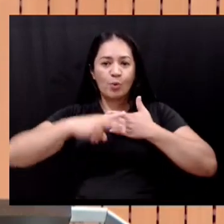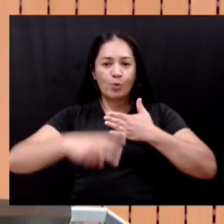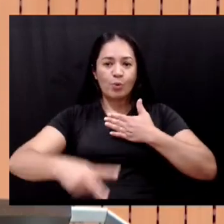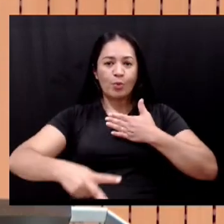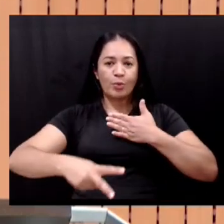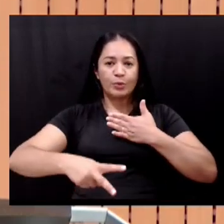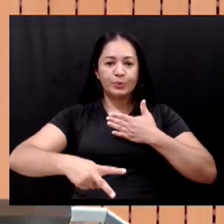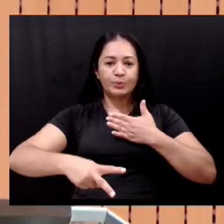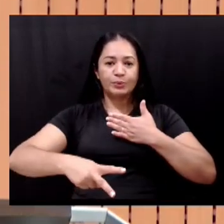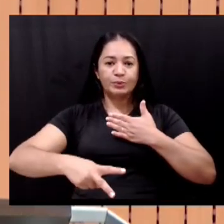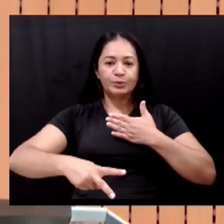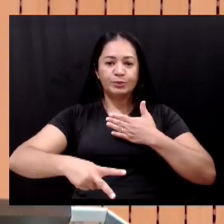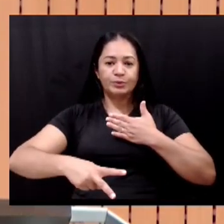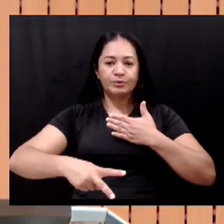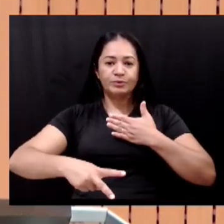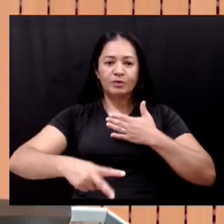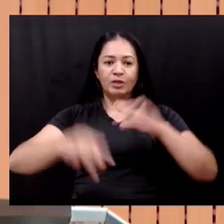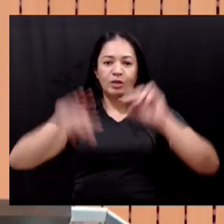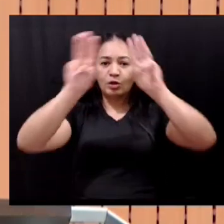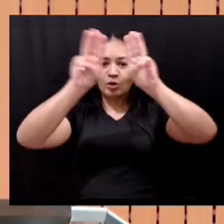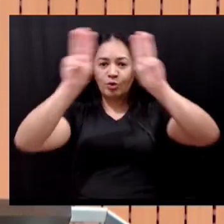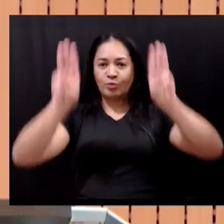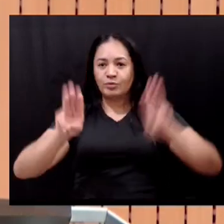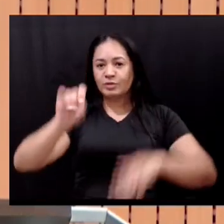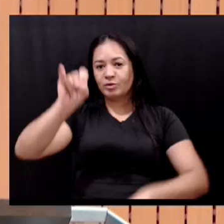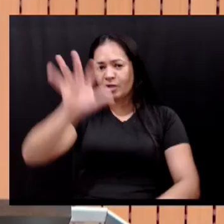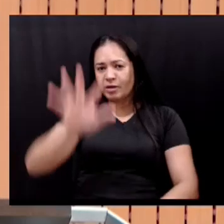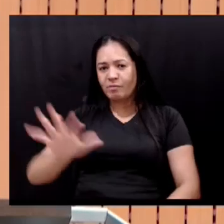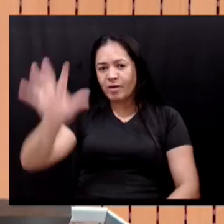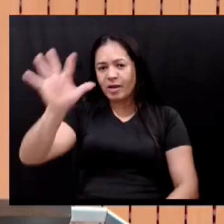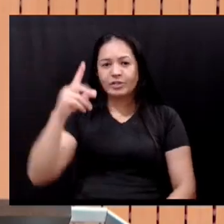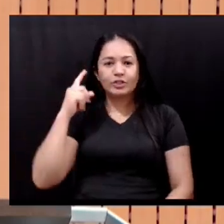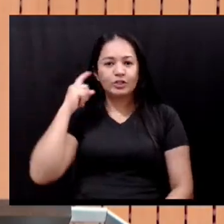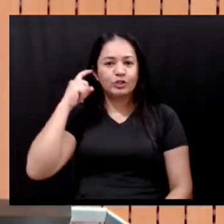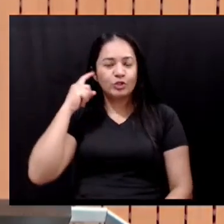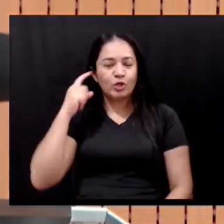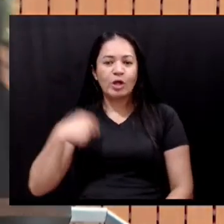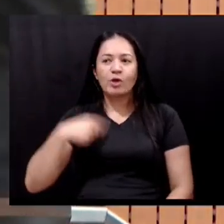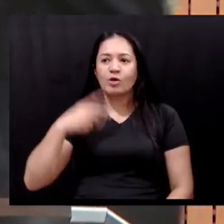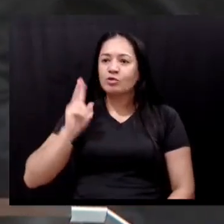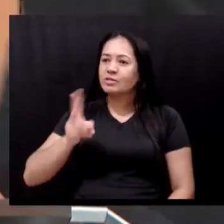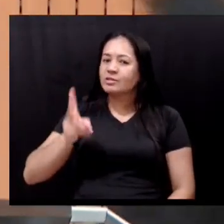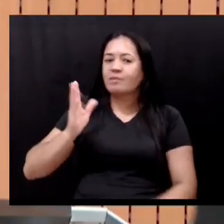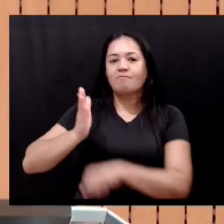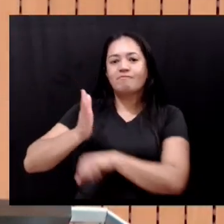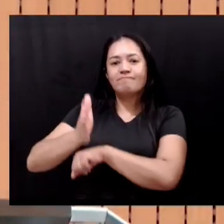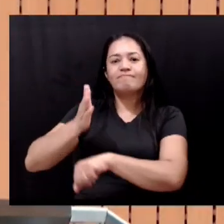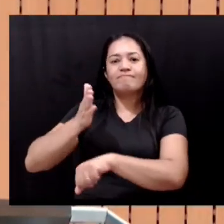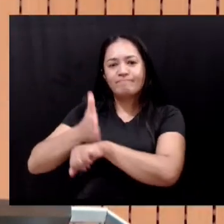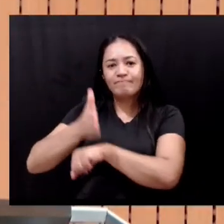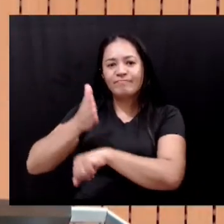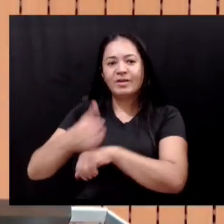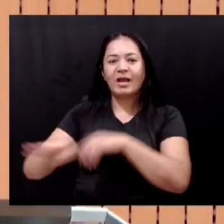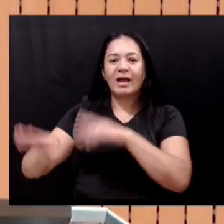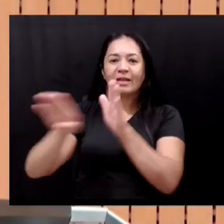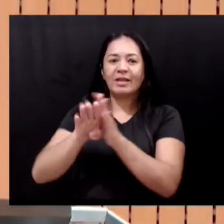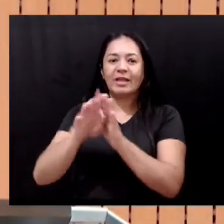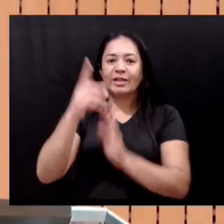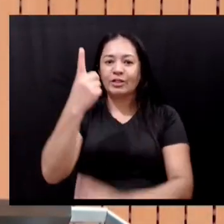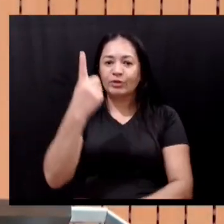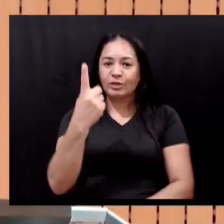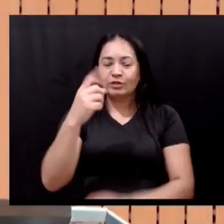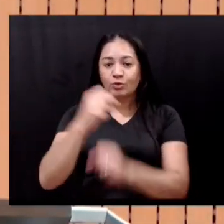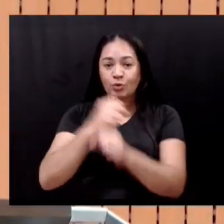do Museu da Imagem do Som, que eu sempre lá frequentei. Até que em 1990,